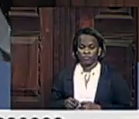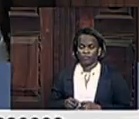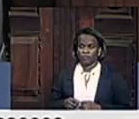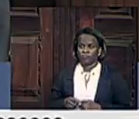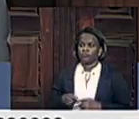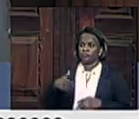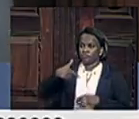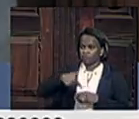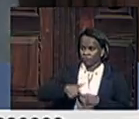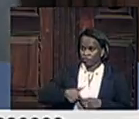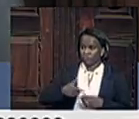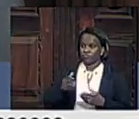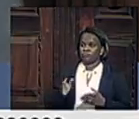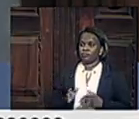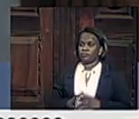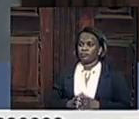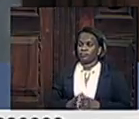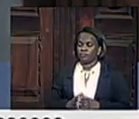Gasolina?